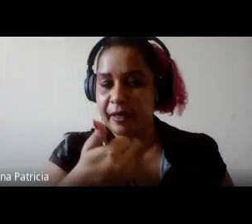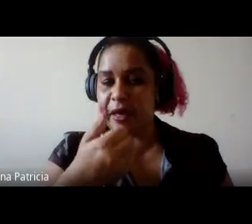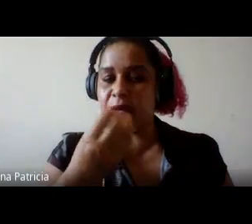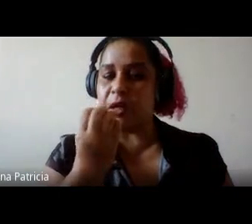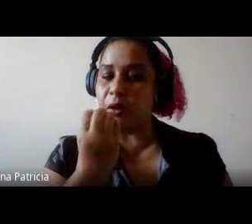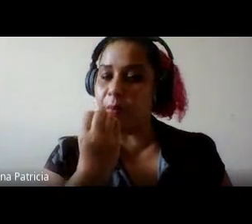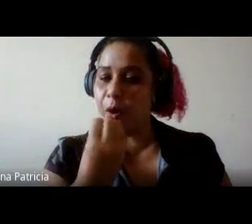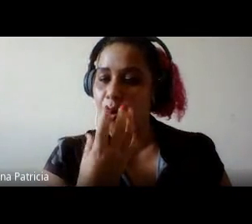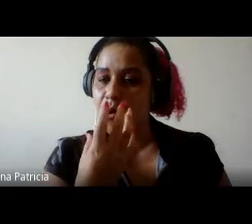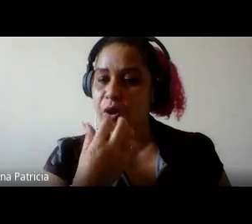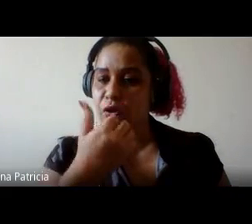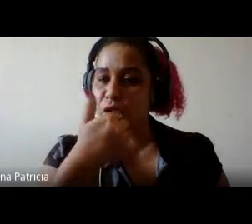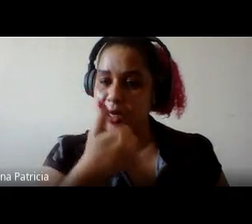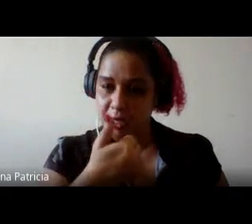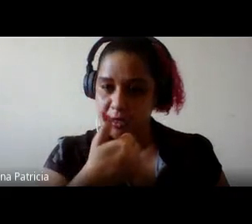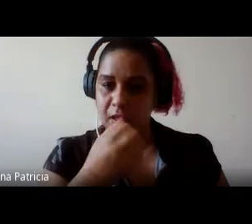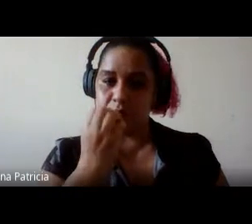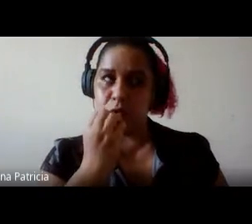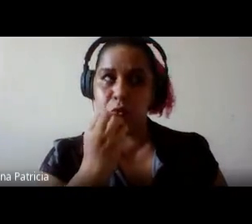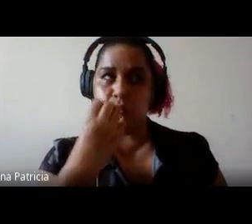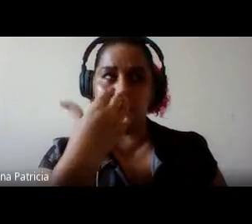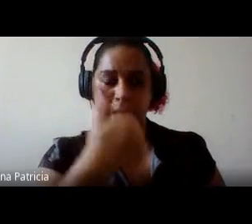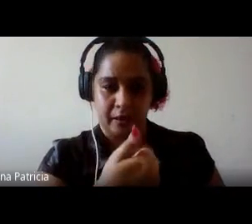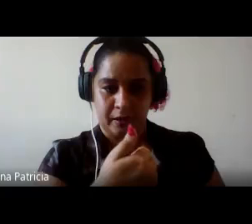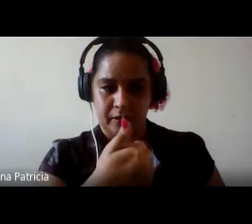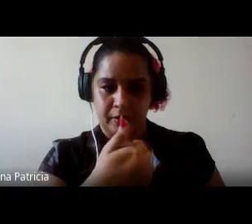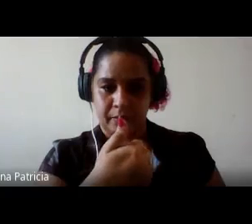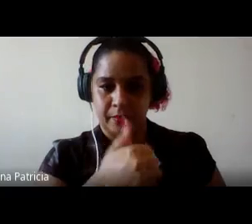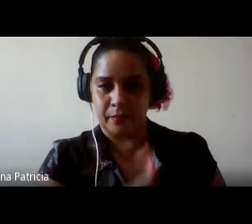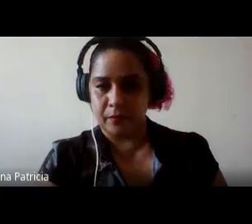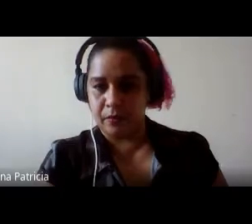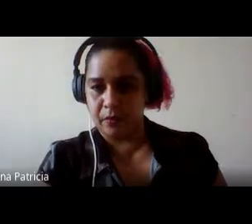tudo bem. É o sinal de bom e o joinha. Tudo bem.